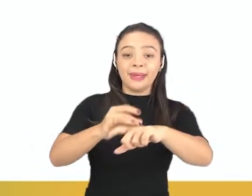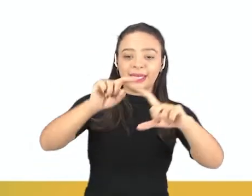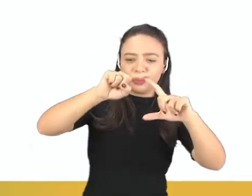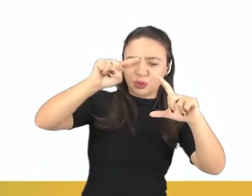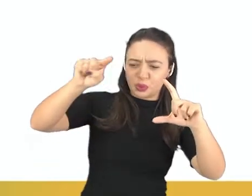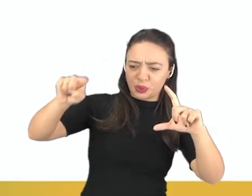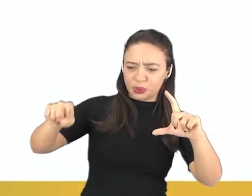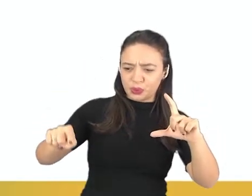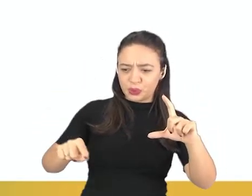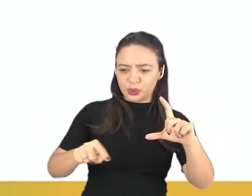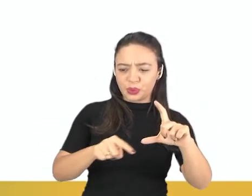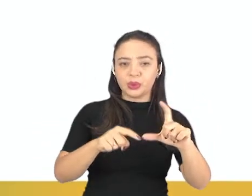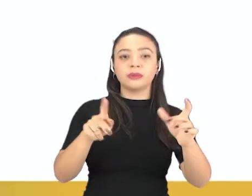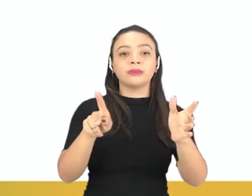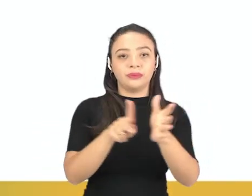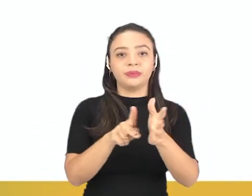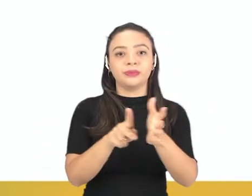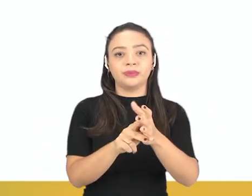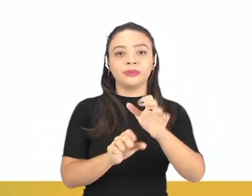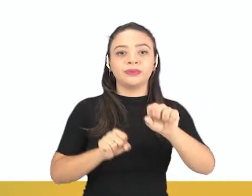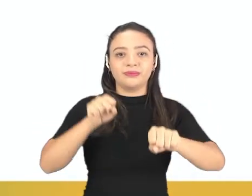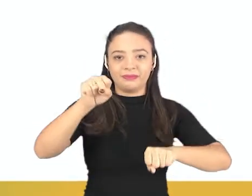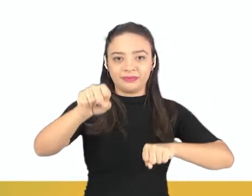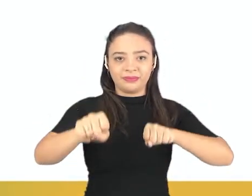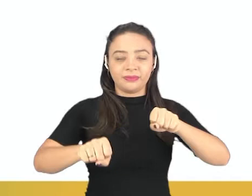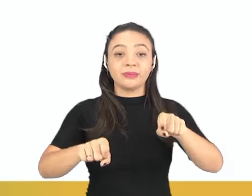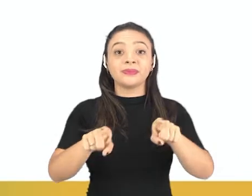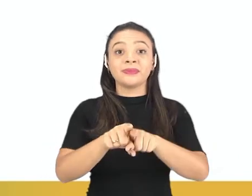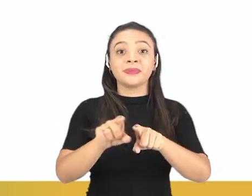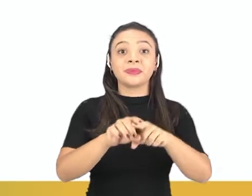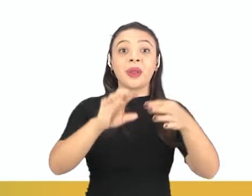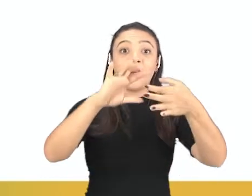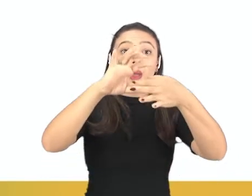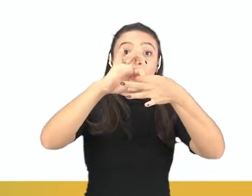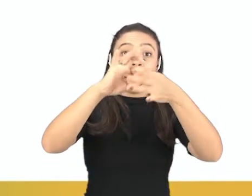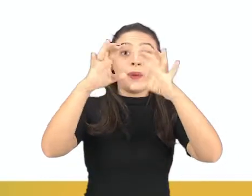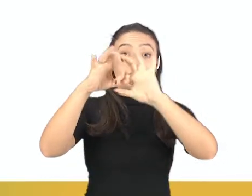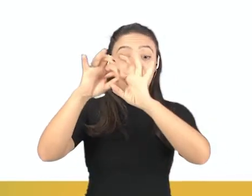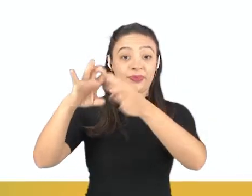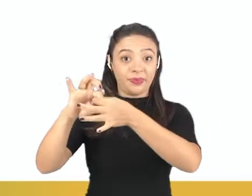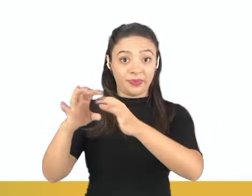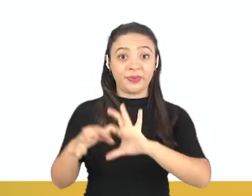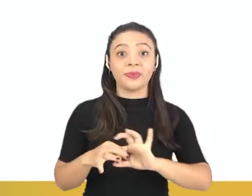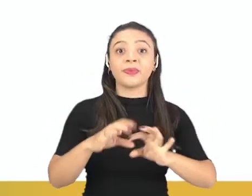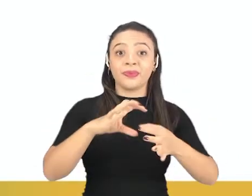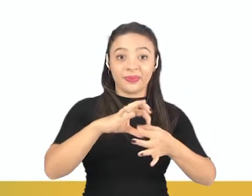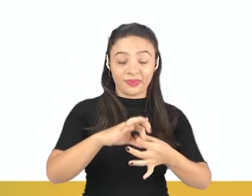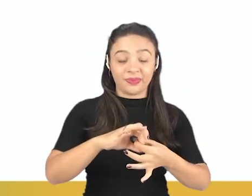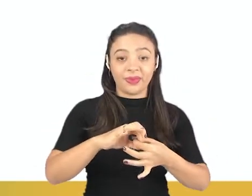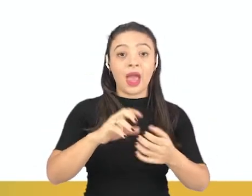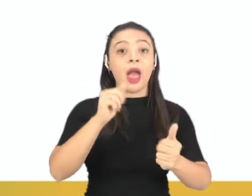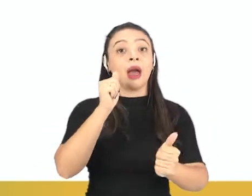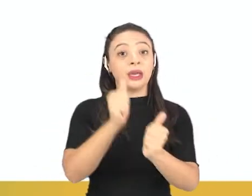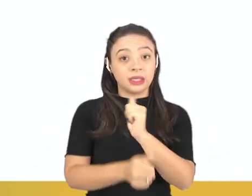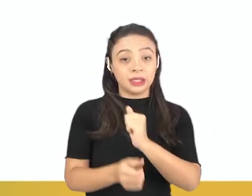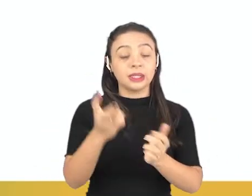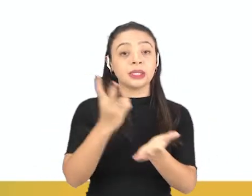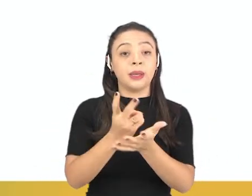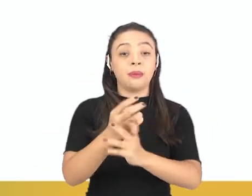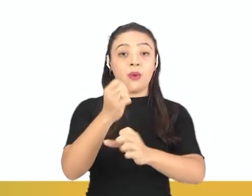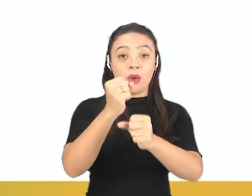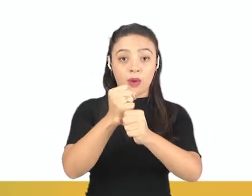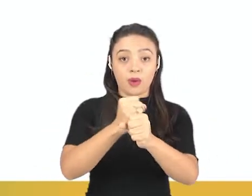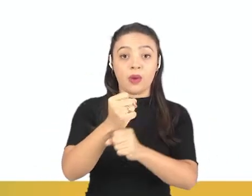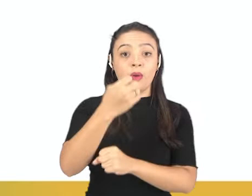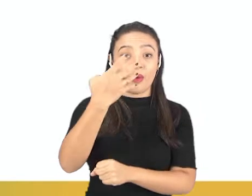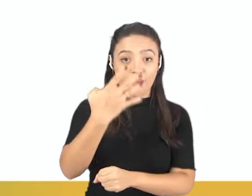circunferência da roda o logotipo das Olimpíadas né um evento esportivo que acontece de quatro em quatro